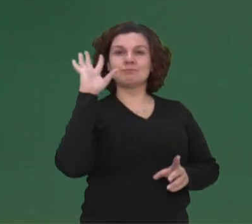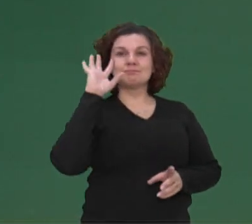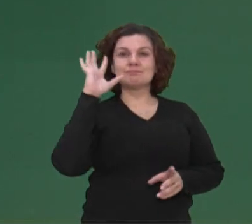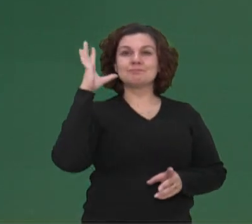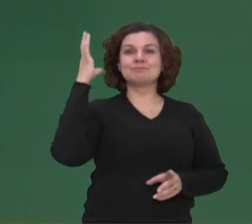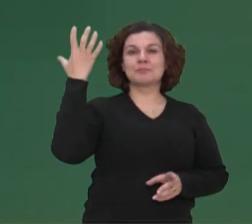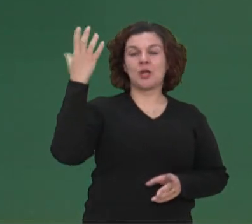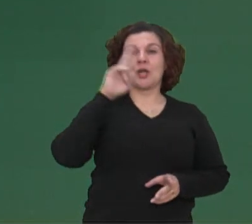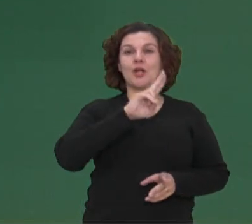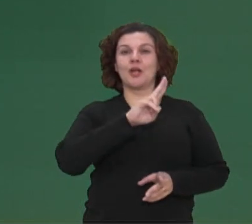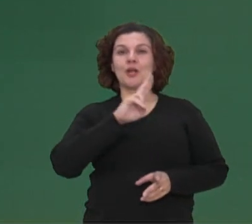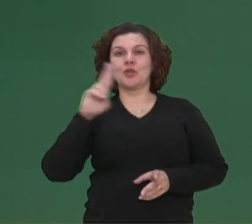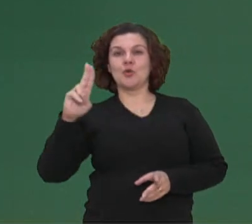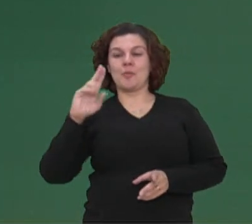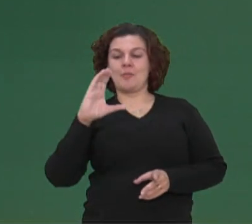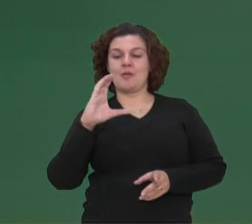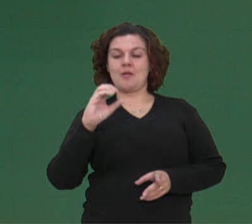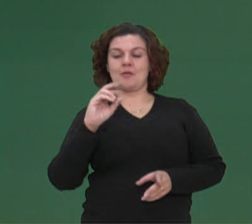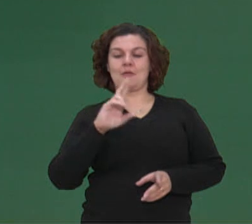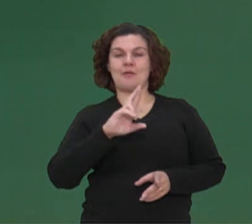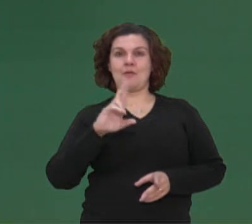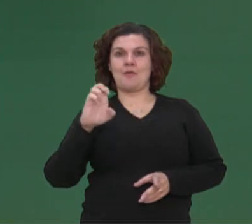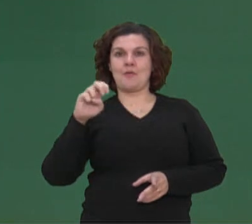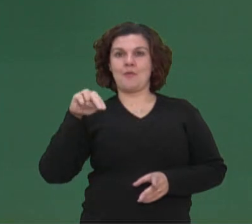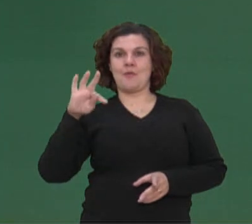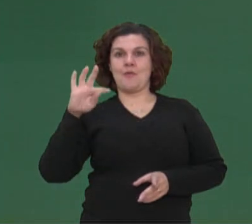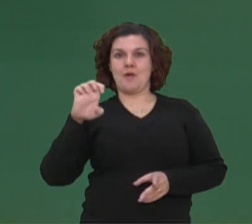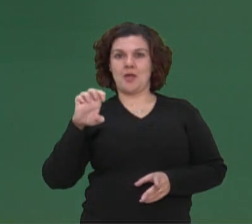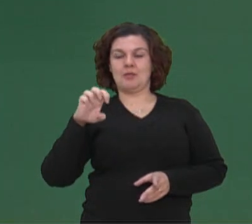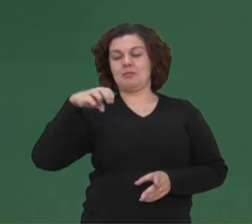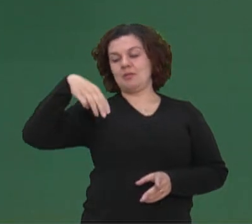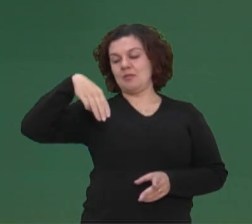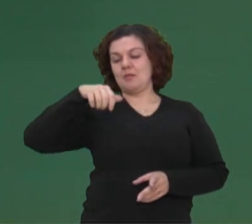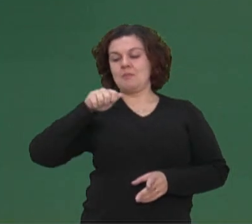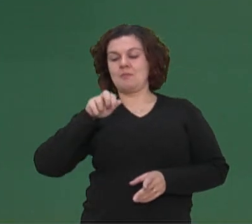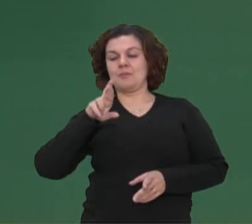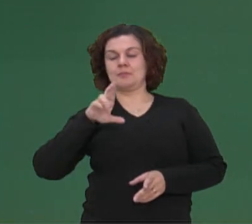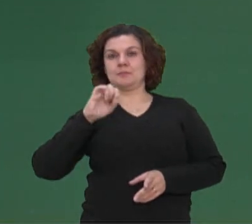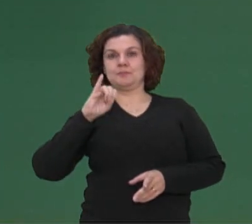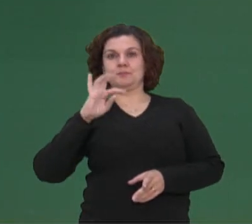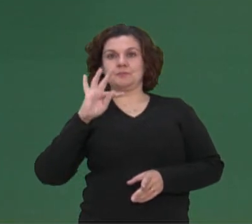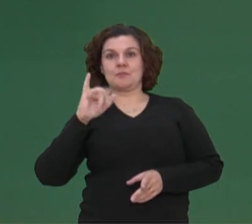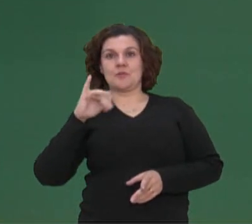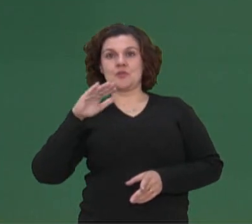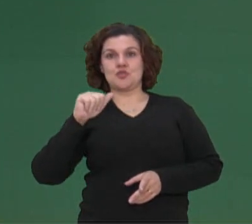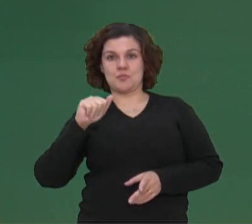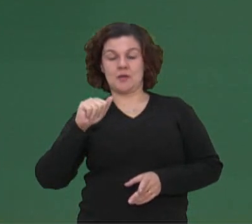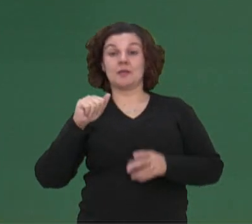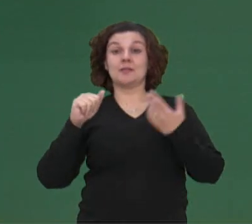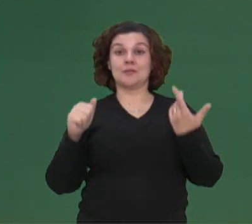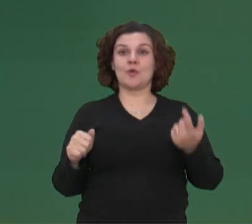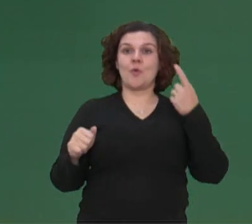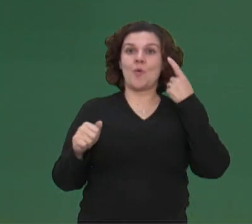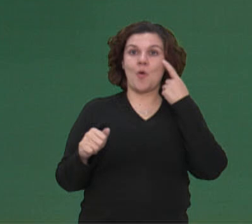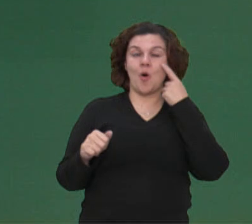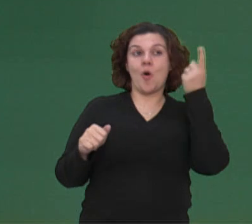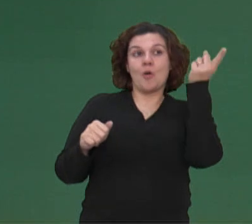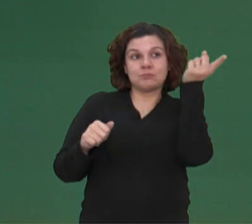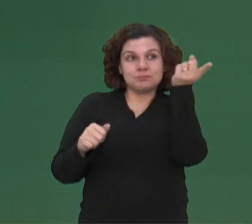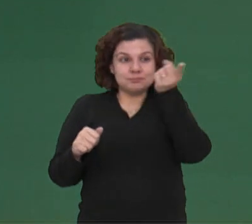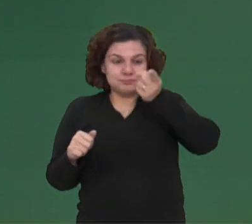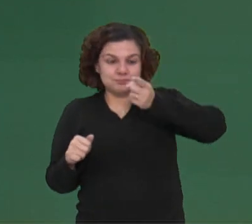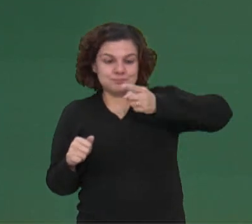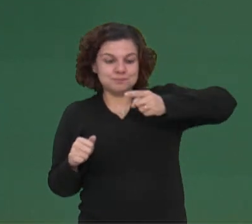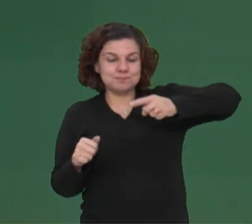denominado aí de correntes marítimas. As correntes marítimas frias, no caso aqui, ó, a corrente de Benguela e aqui